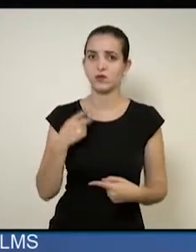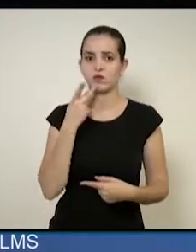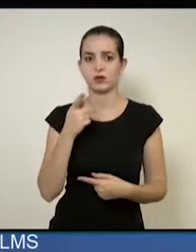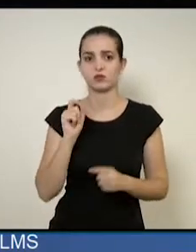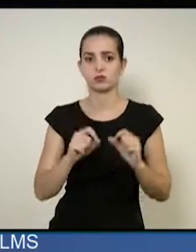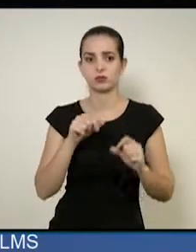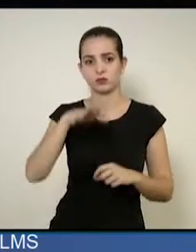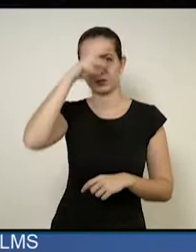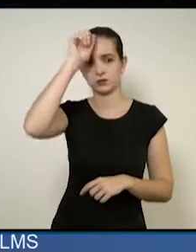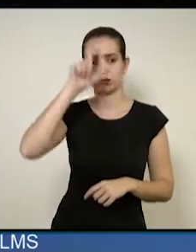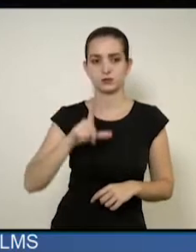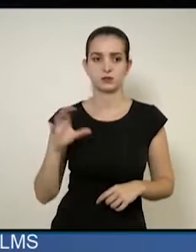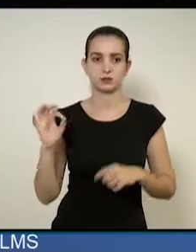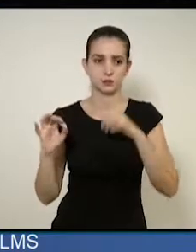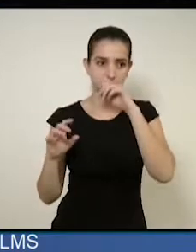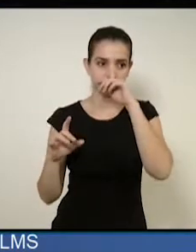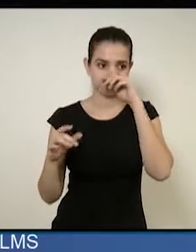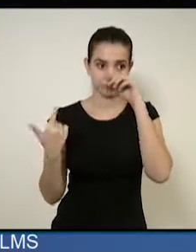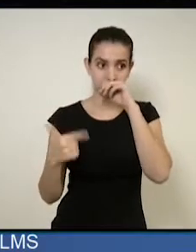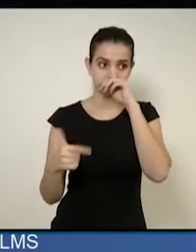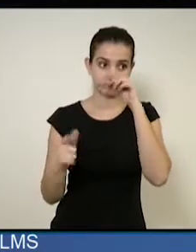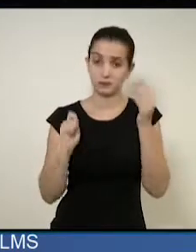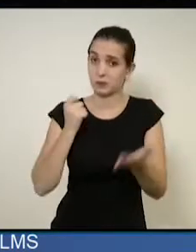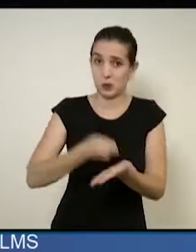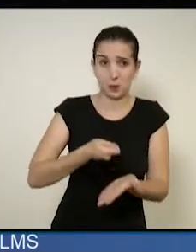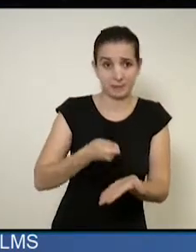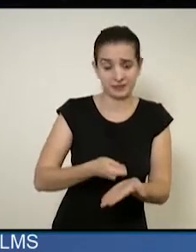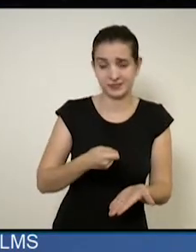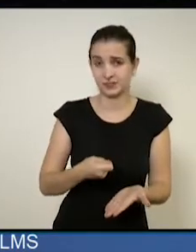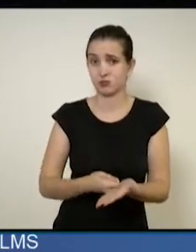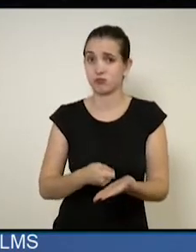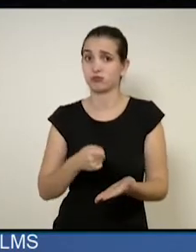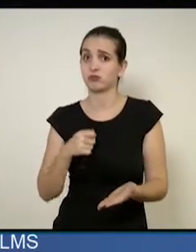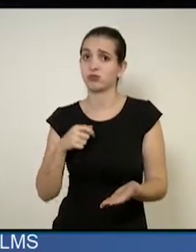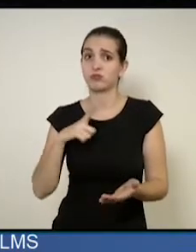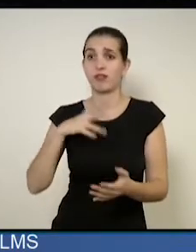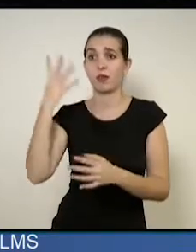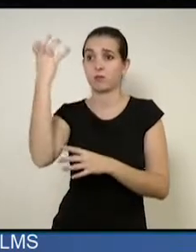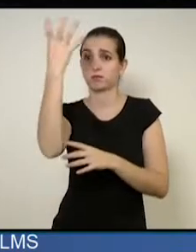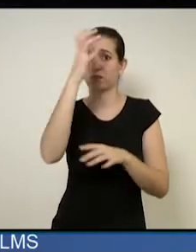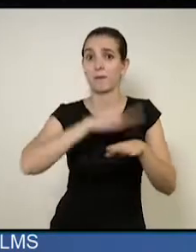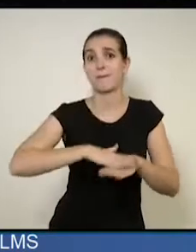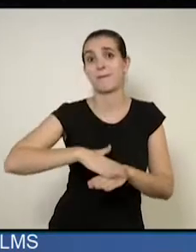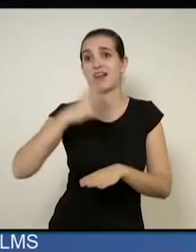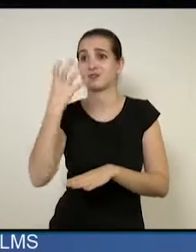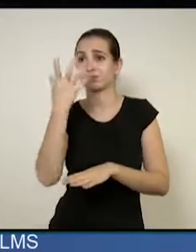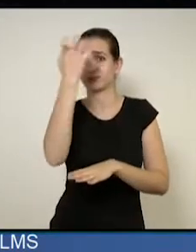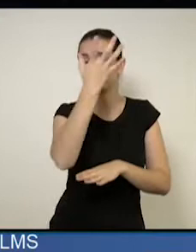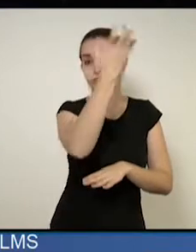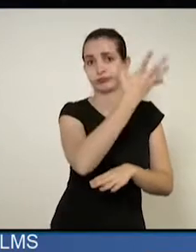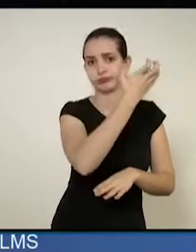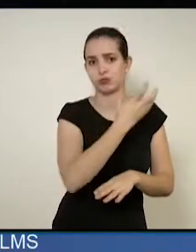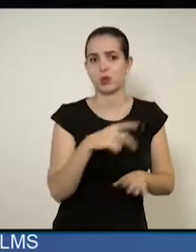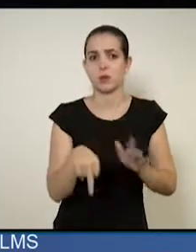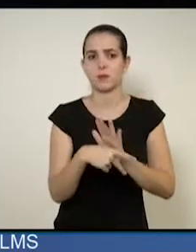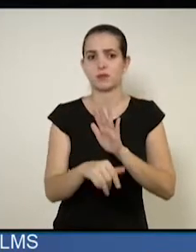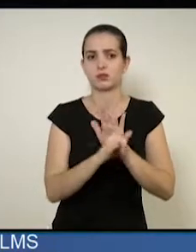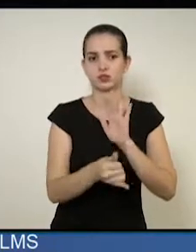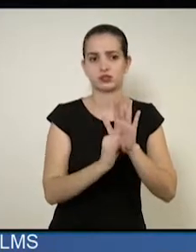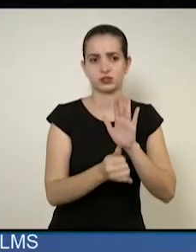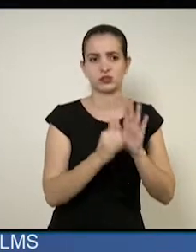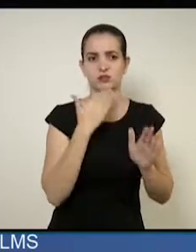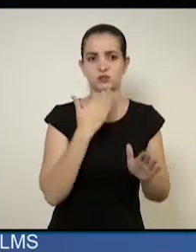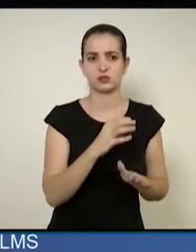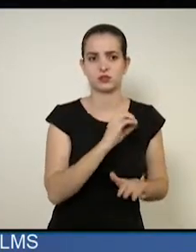Sul, a Claro não tem obrigações de cobertura desse Estado, conforme estipulado pelo edital de licitação 004 e